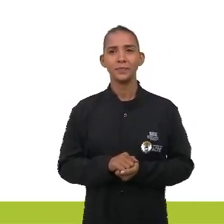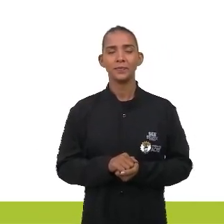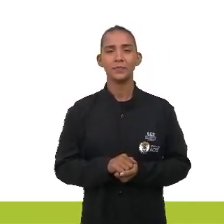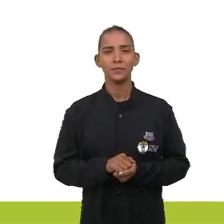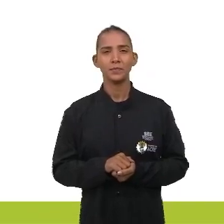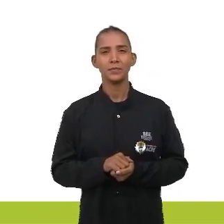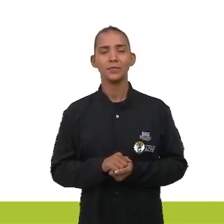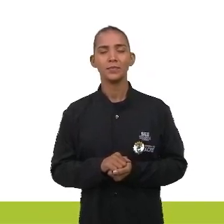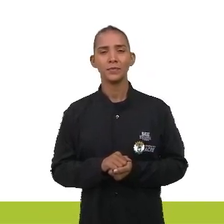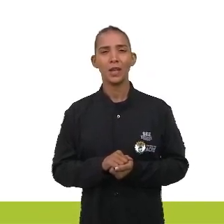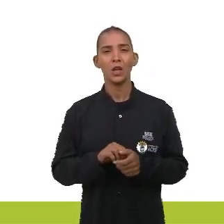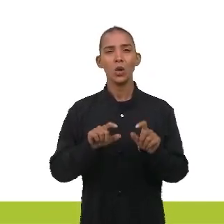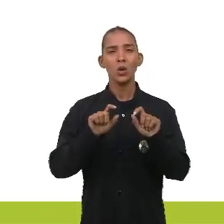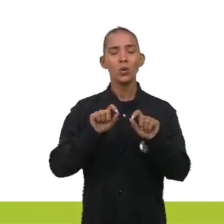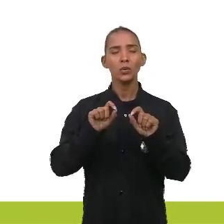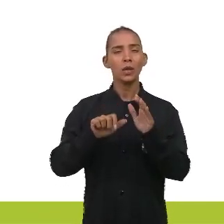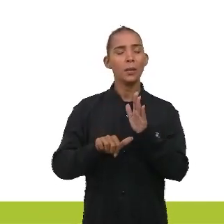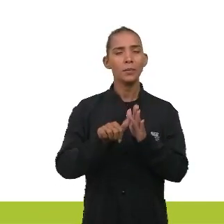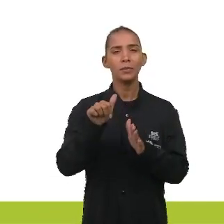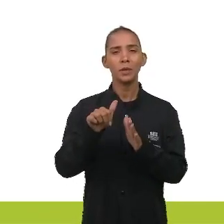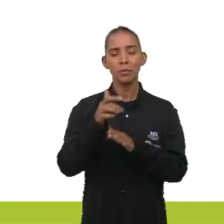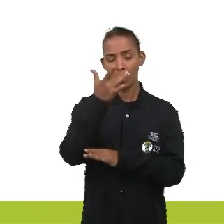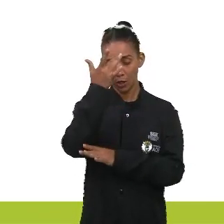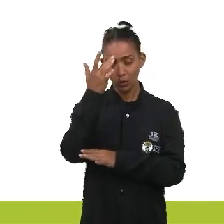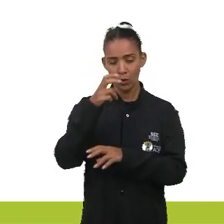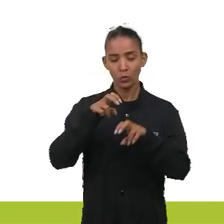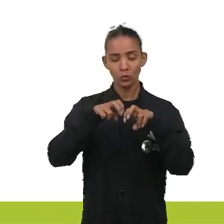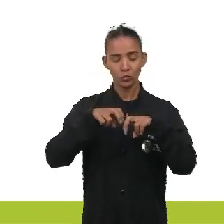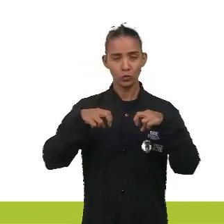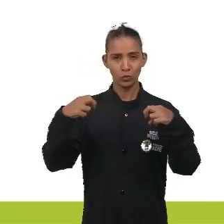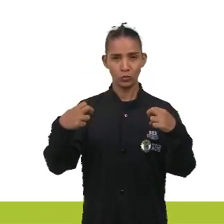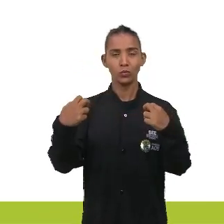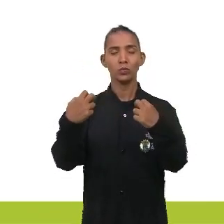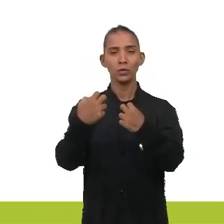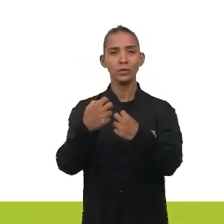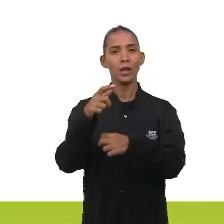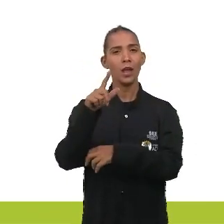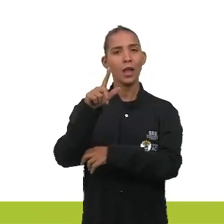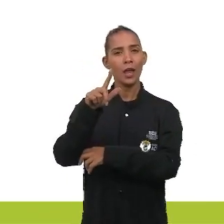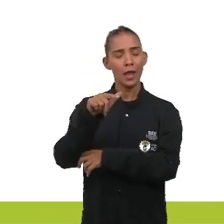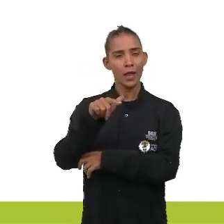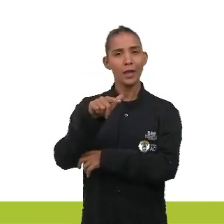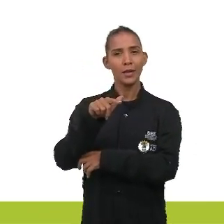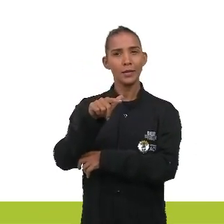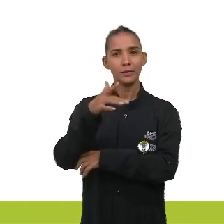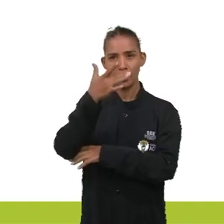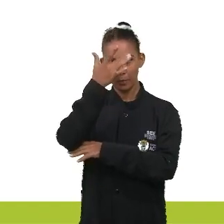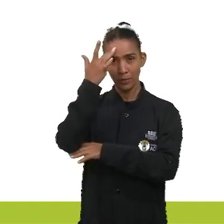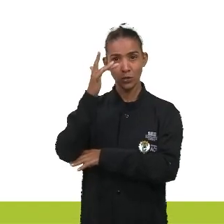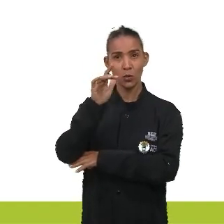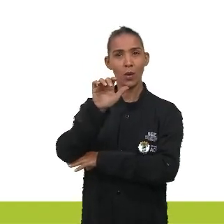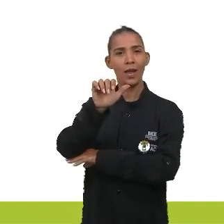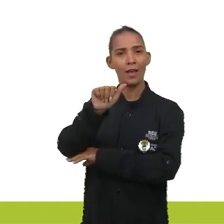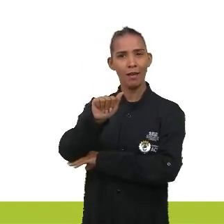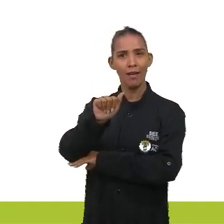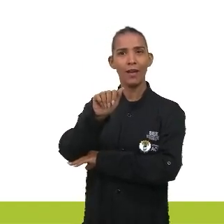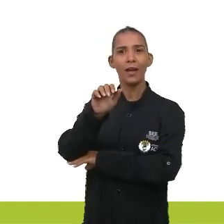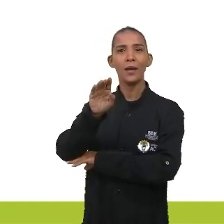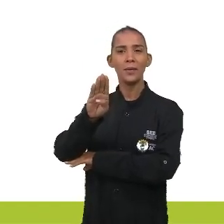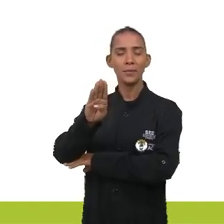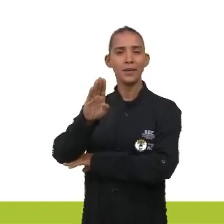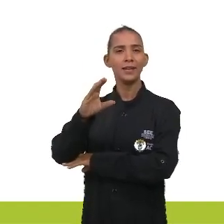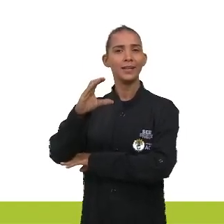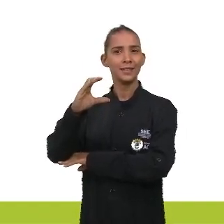supor primeiramente que essas pessoas em questão são as pessoas A, B,